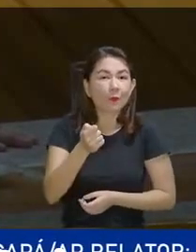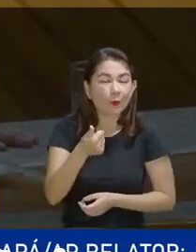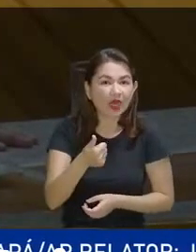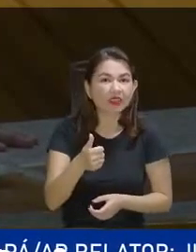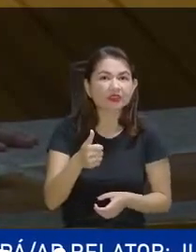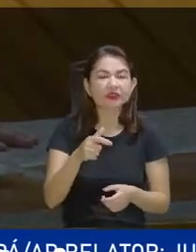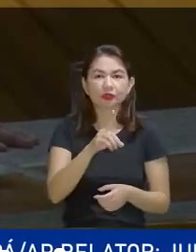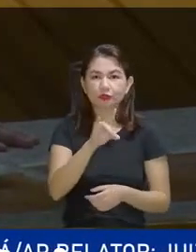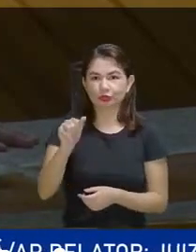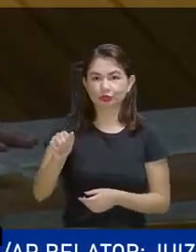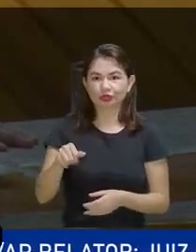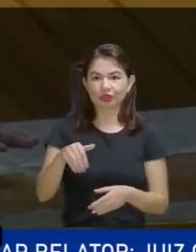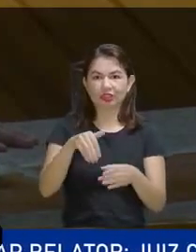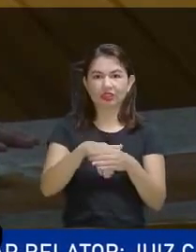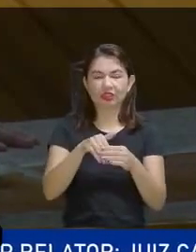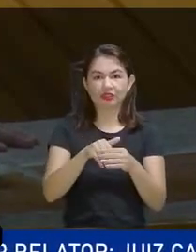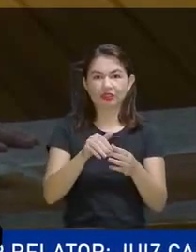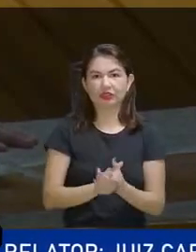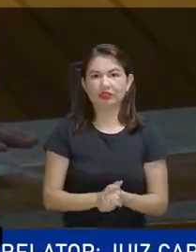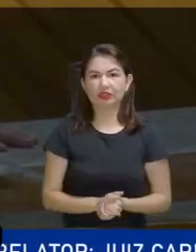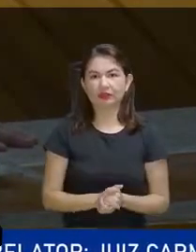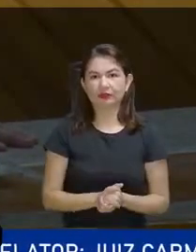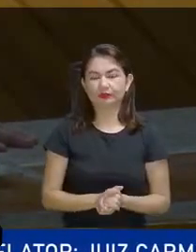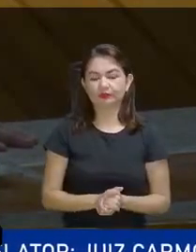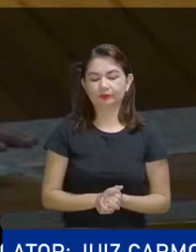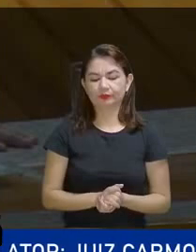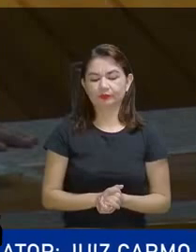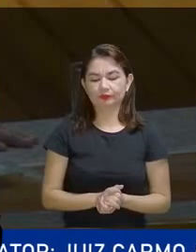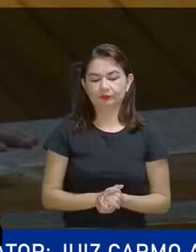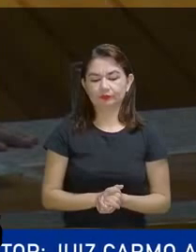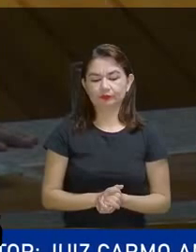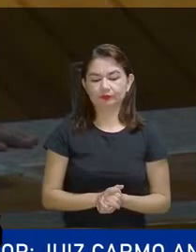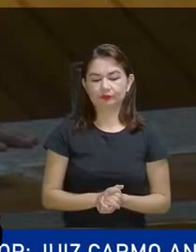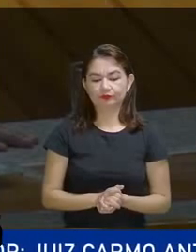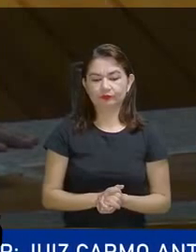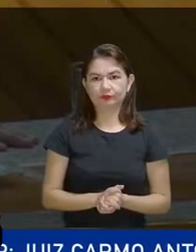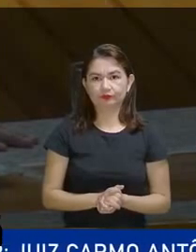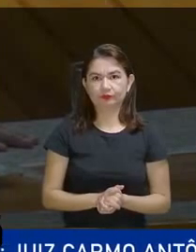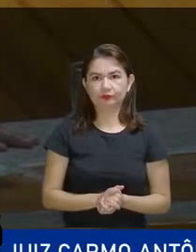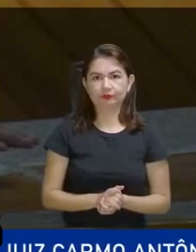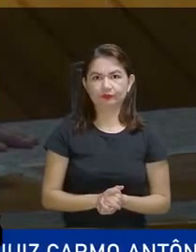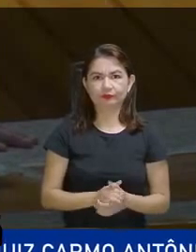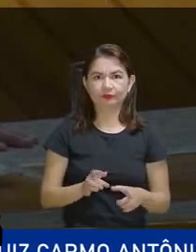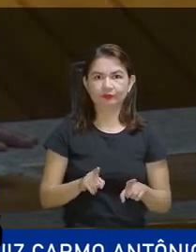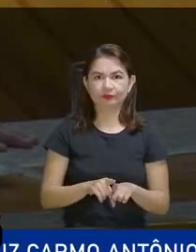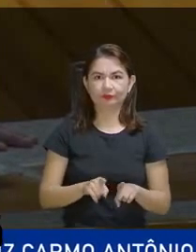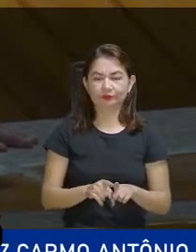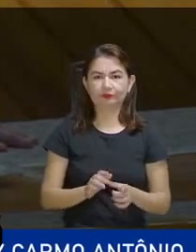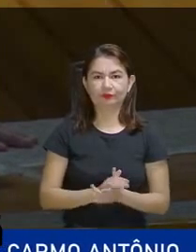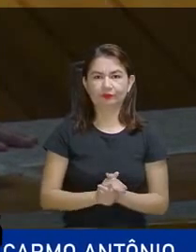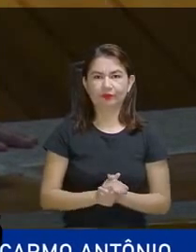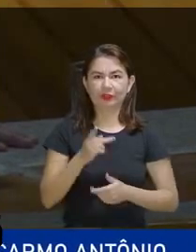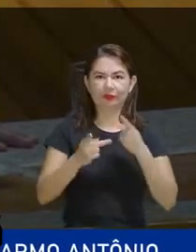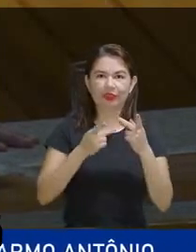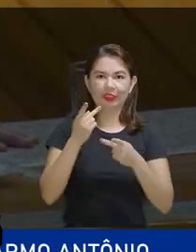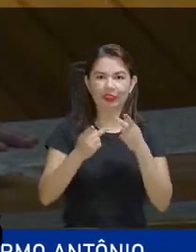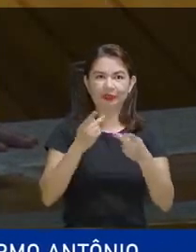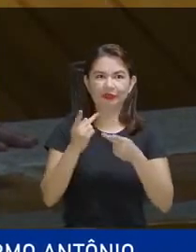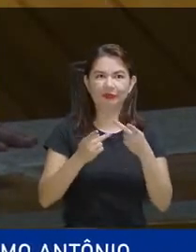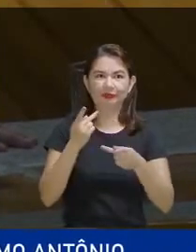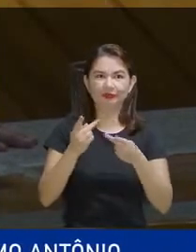pleito eleitoral, que Sua Excelência, o eminente desembargador, eu até atentei para isso, quando ele estava relatando,